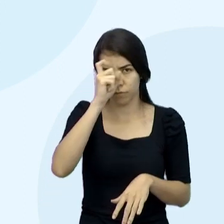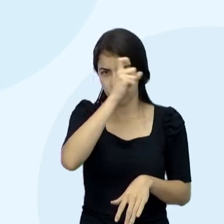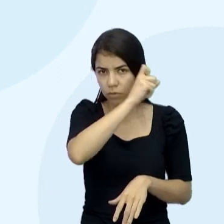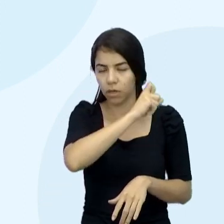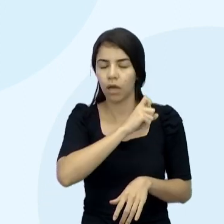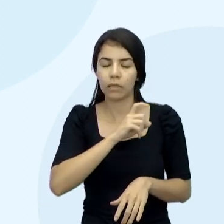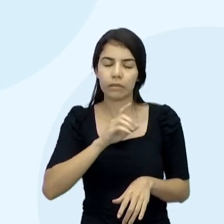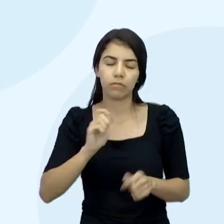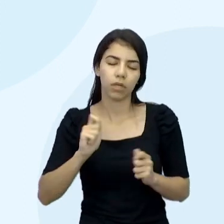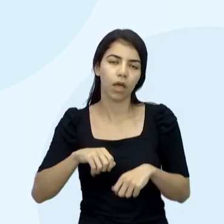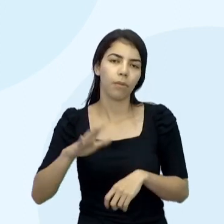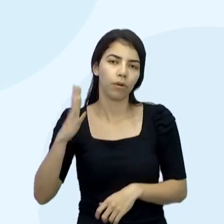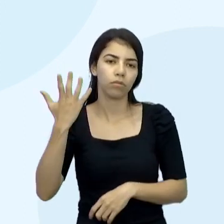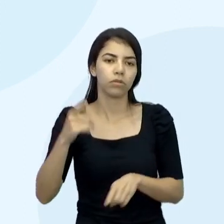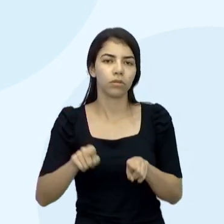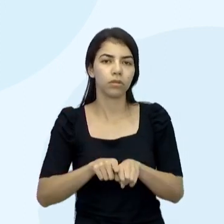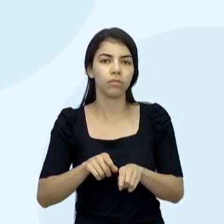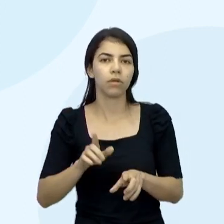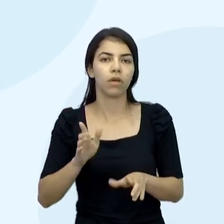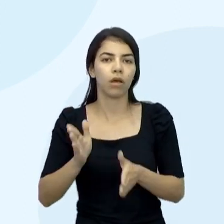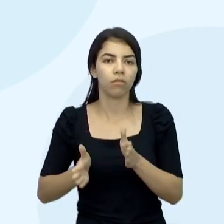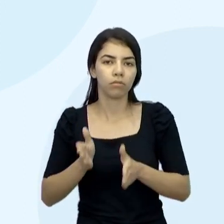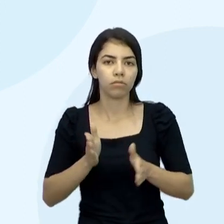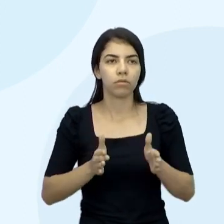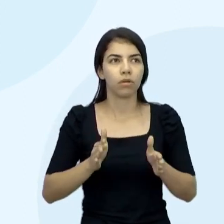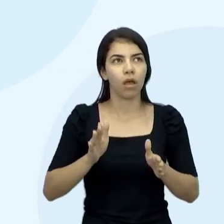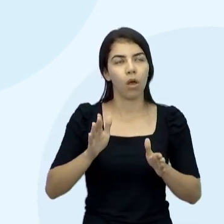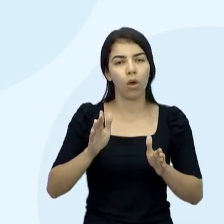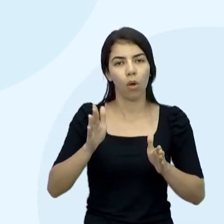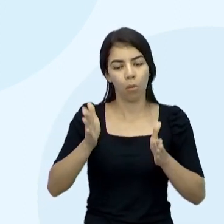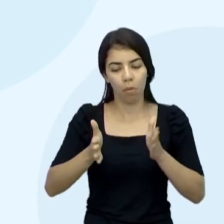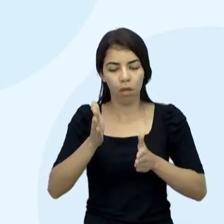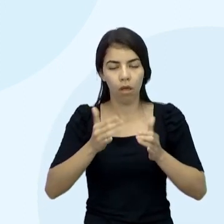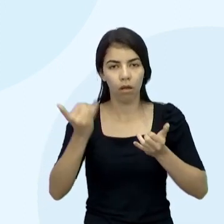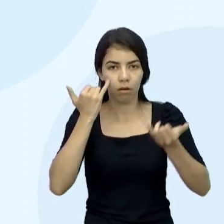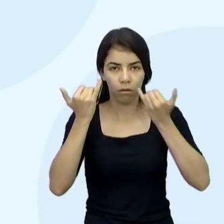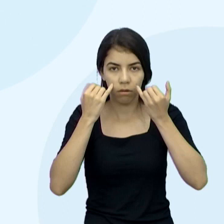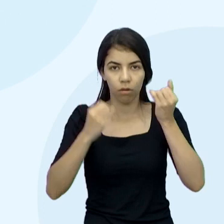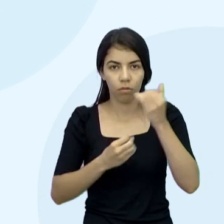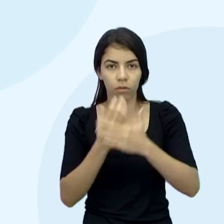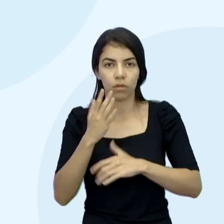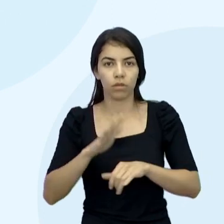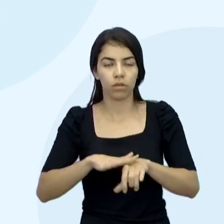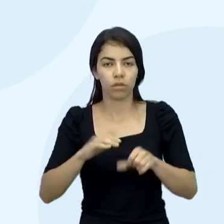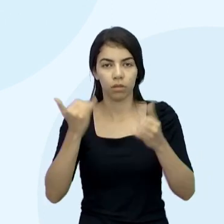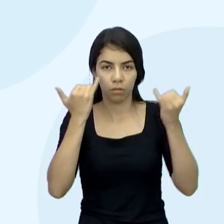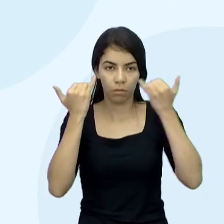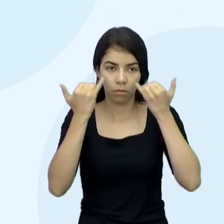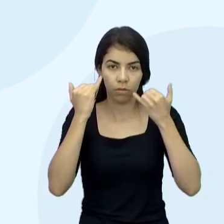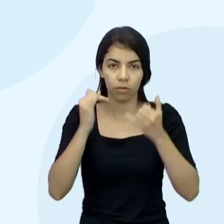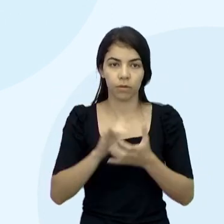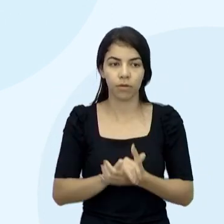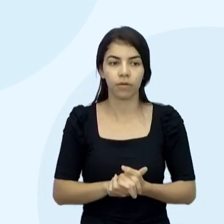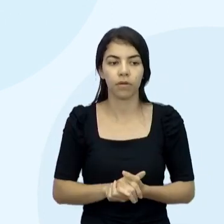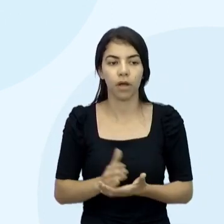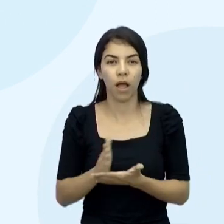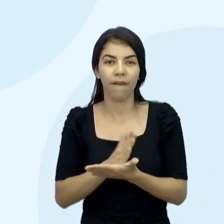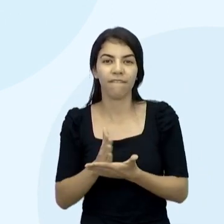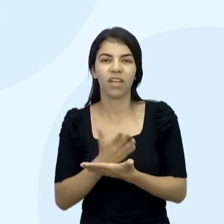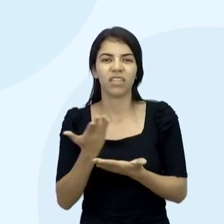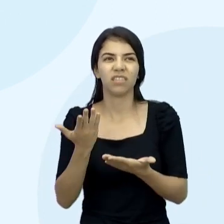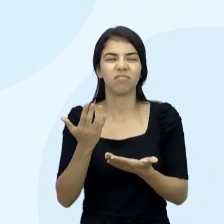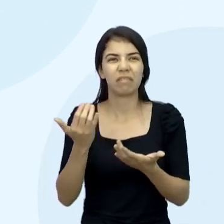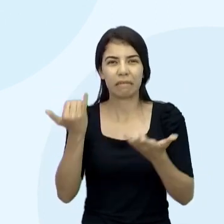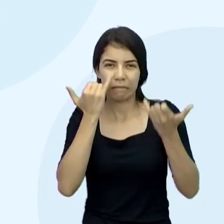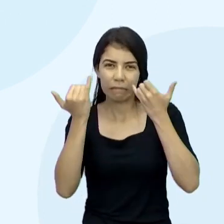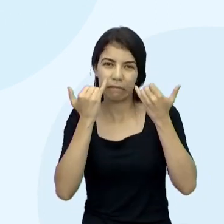pode acontecer, de encontrar uma notícia ou criar uma notícia que não seja, poxa vida, essa não serve e tal,